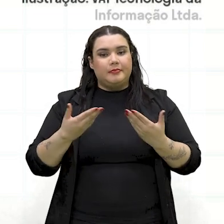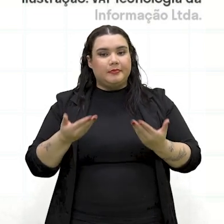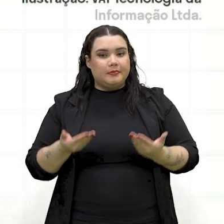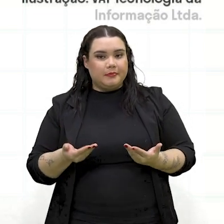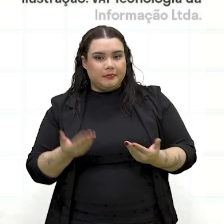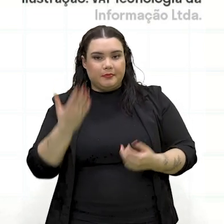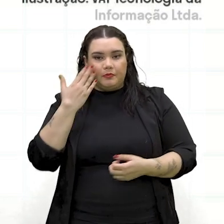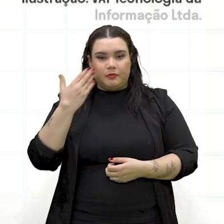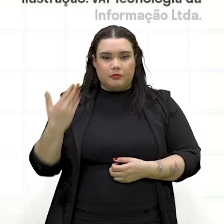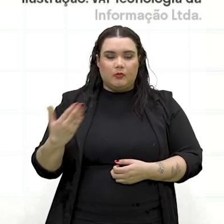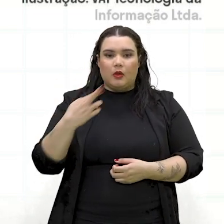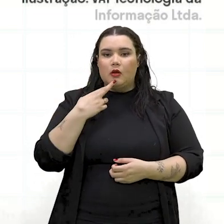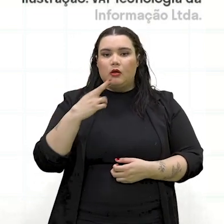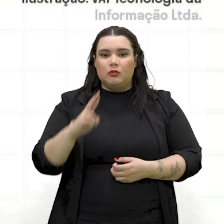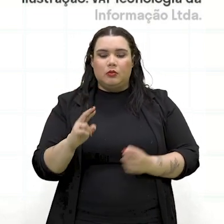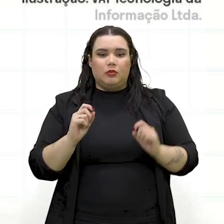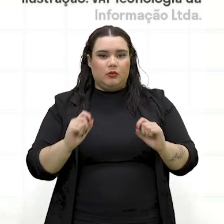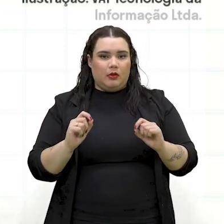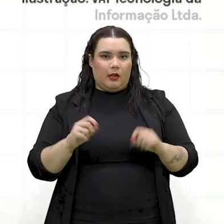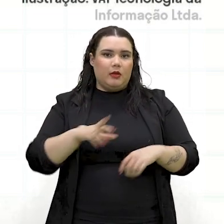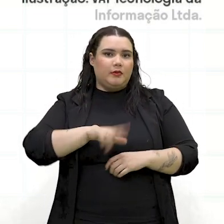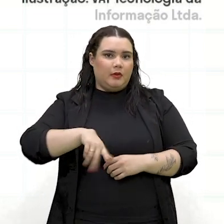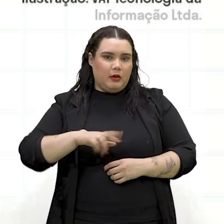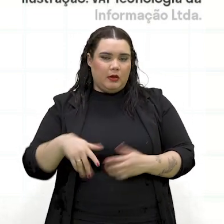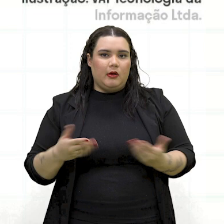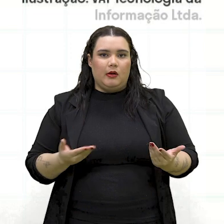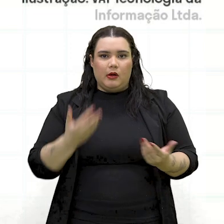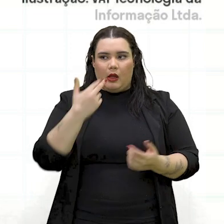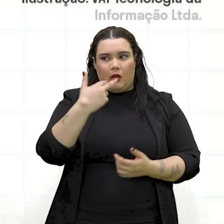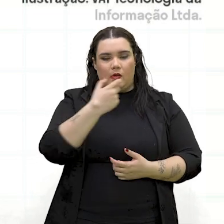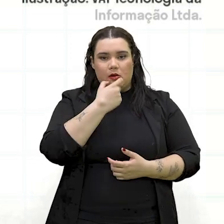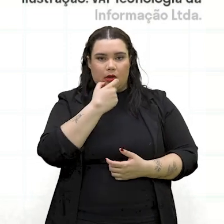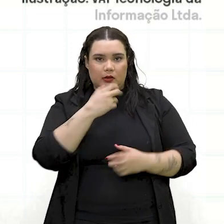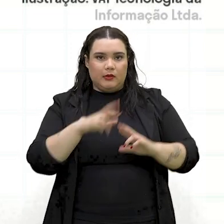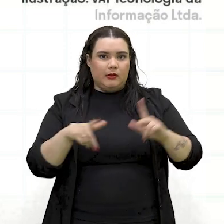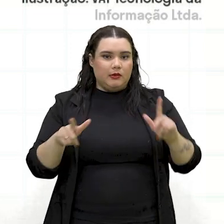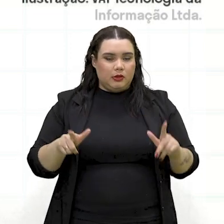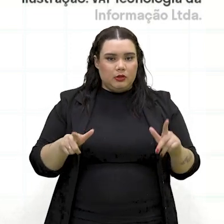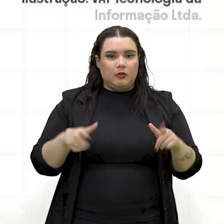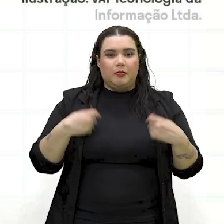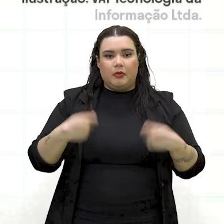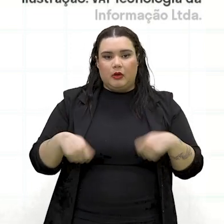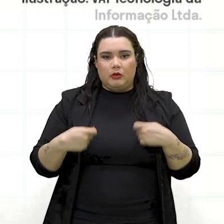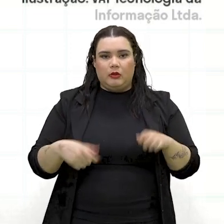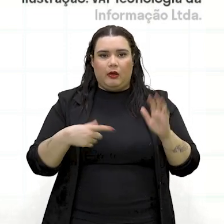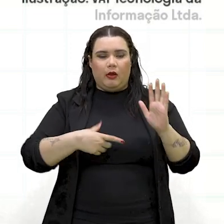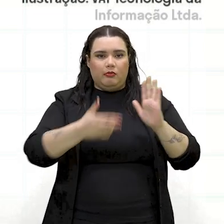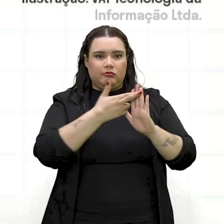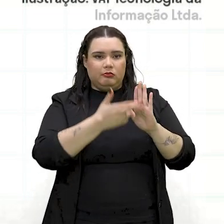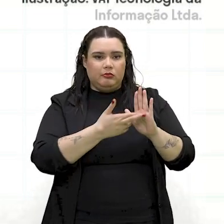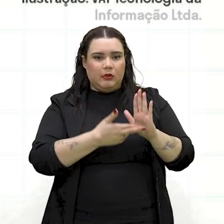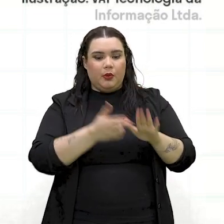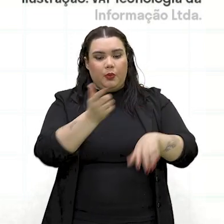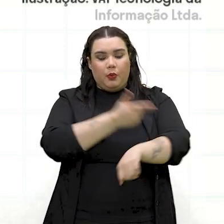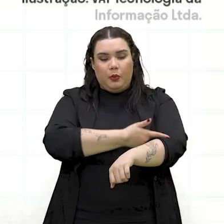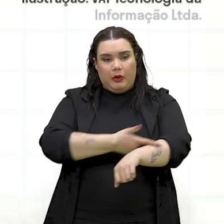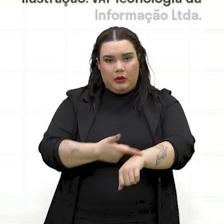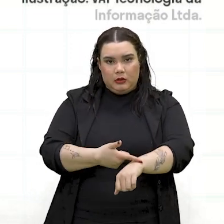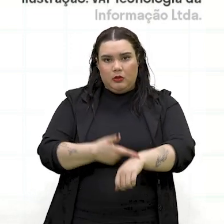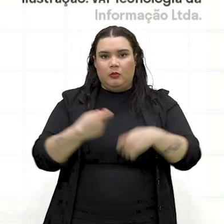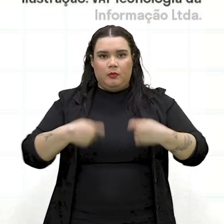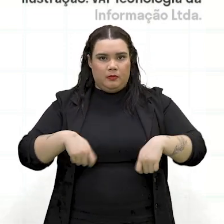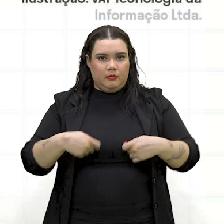fala a língua inglesa, não funciona muito assim, tá bom? É necessário que tenha toda essa questão da educação mesmo